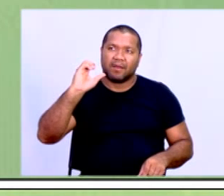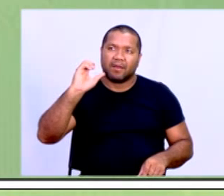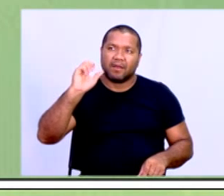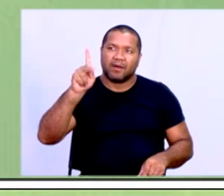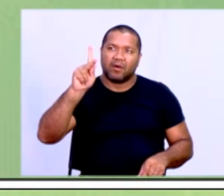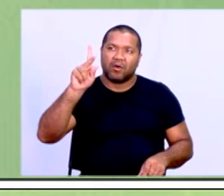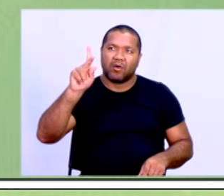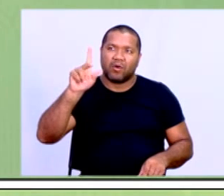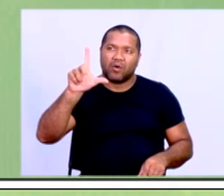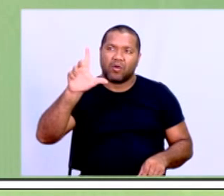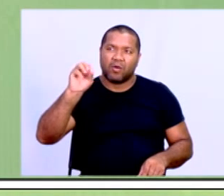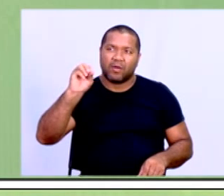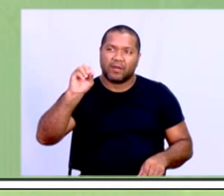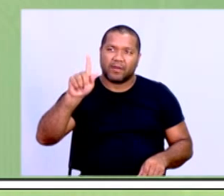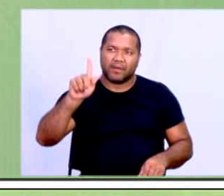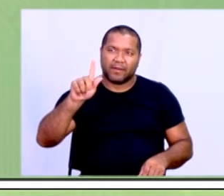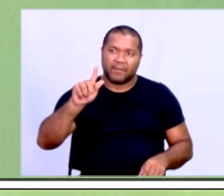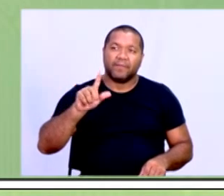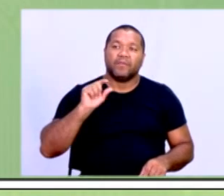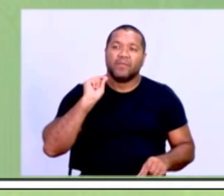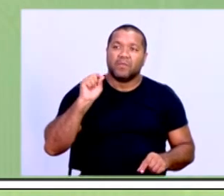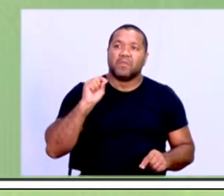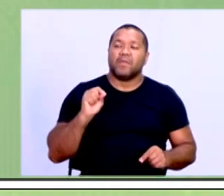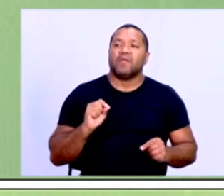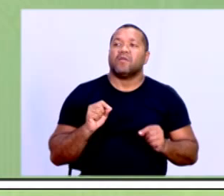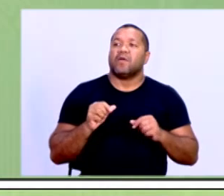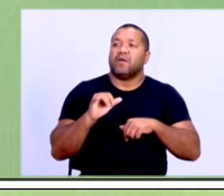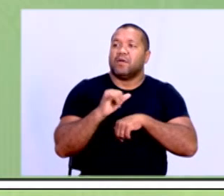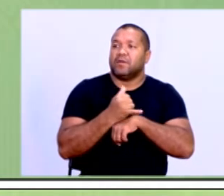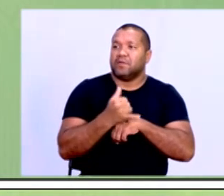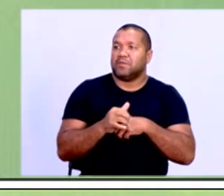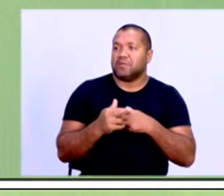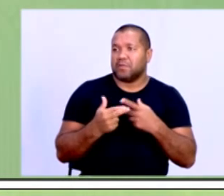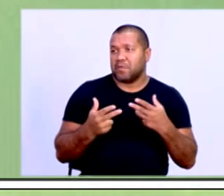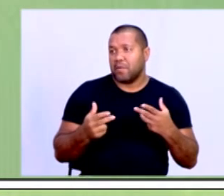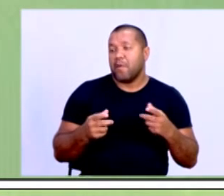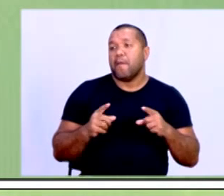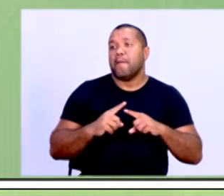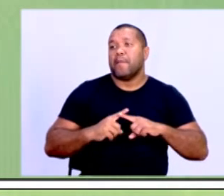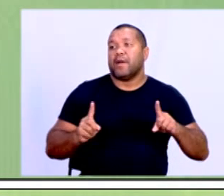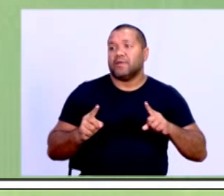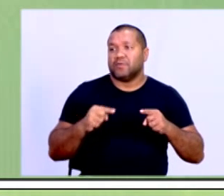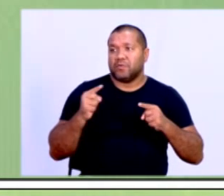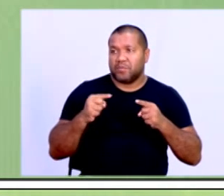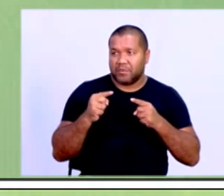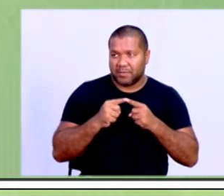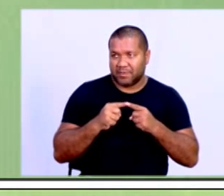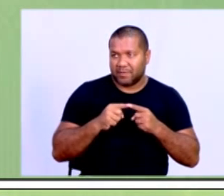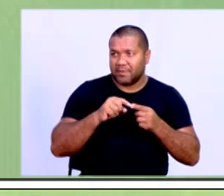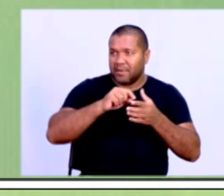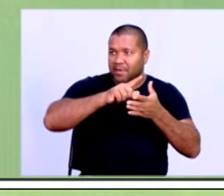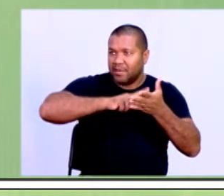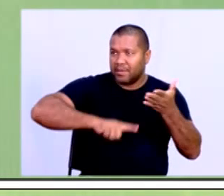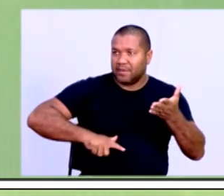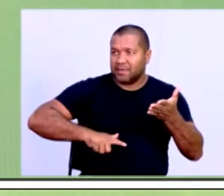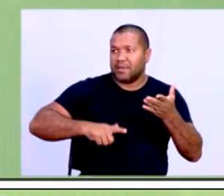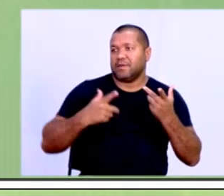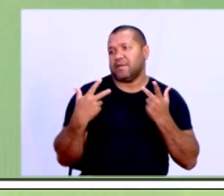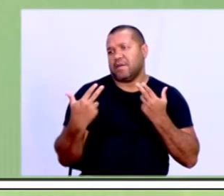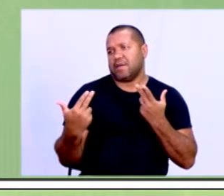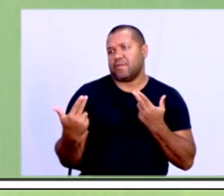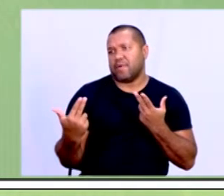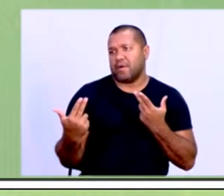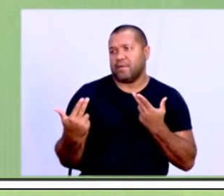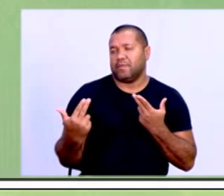Só muda a técnica, mas o objetivo da listagem é a mesma, tá certo? Então, não